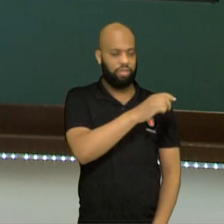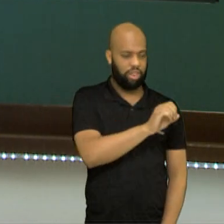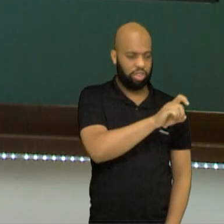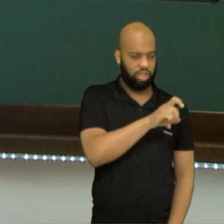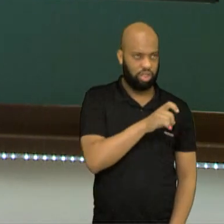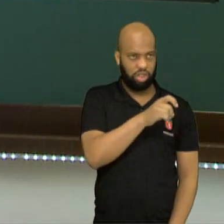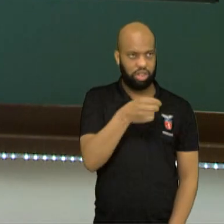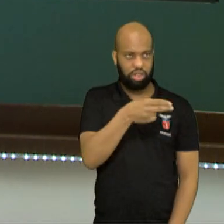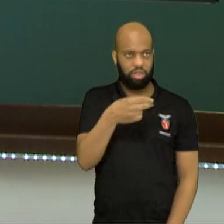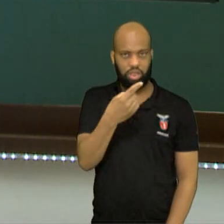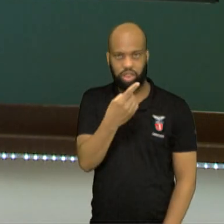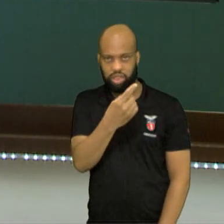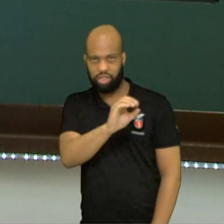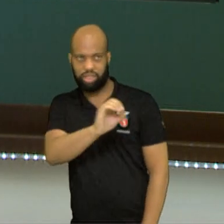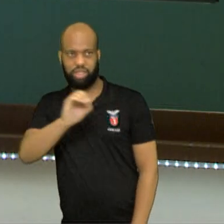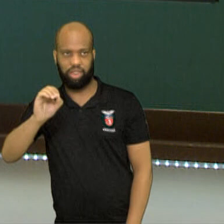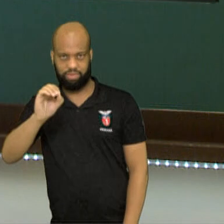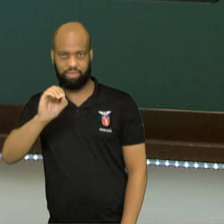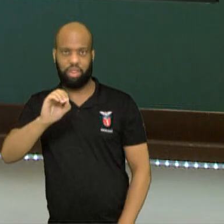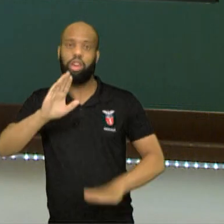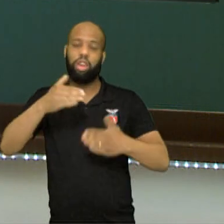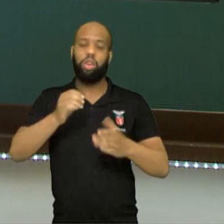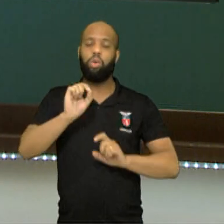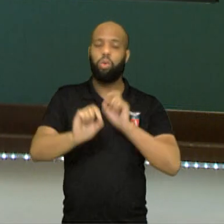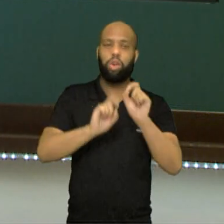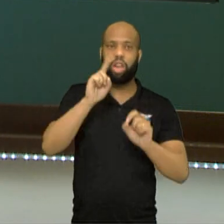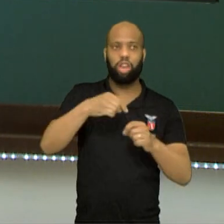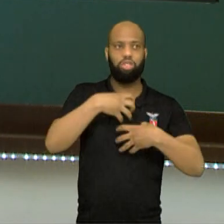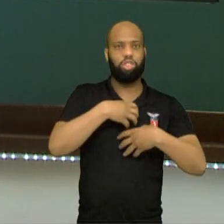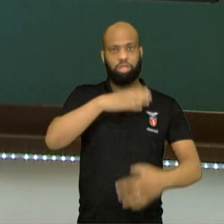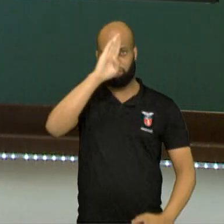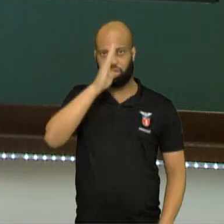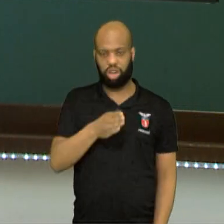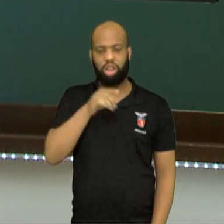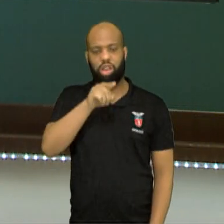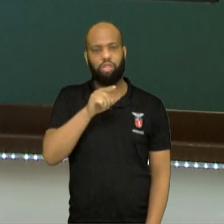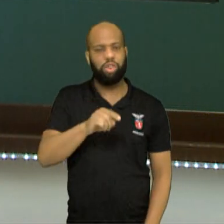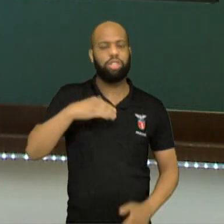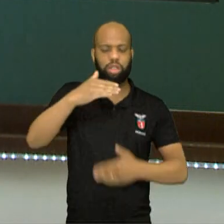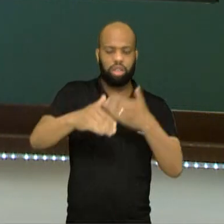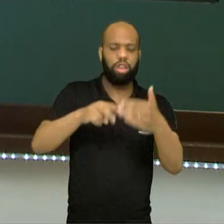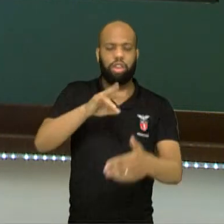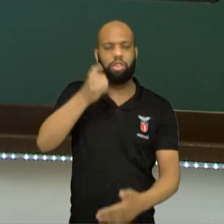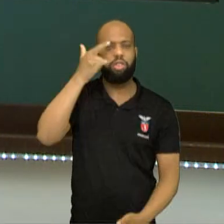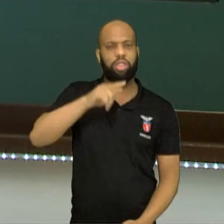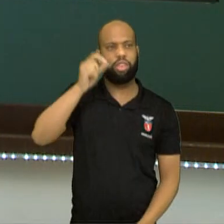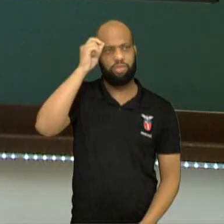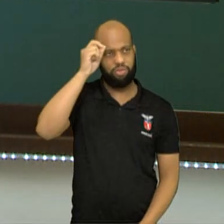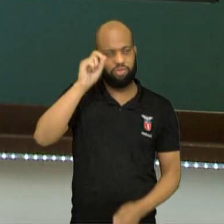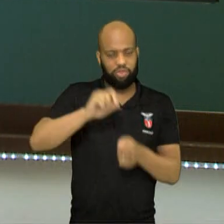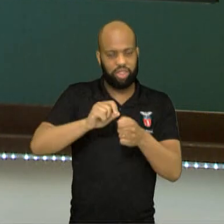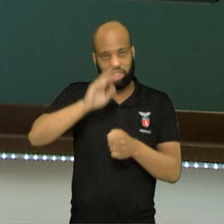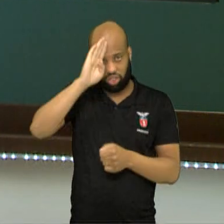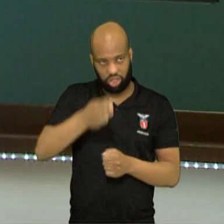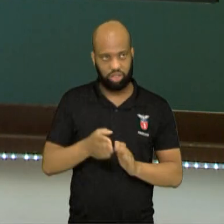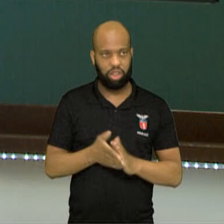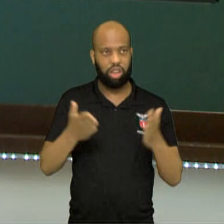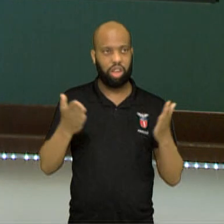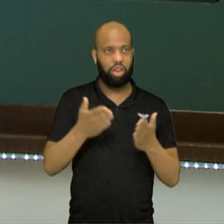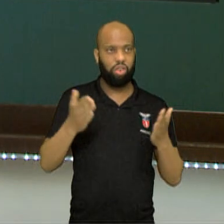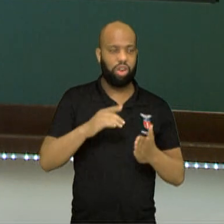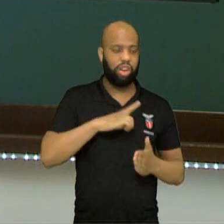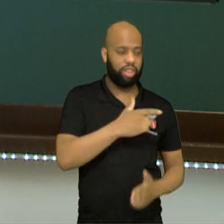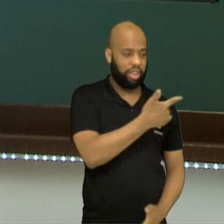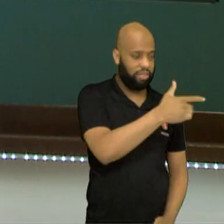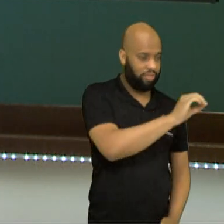também o segundo membro, tá? Isso acaba sendo um processo automático que você com o tempo vai conseguindo fazer. X é